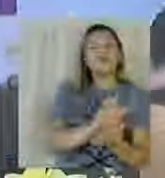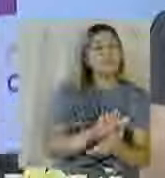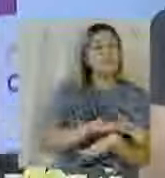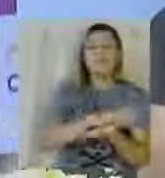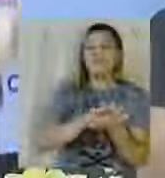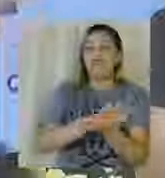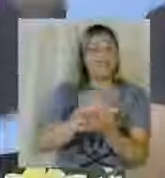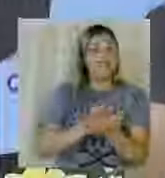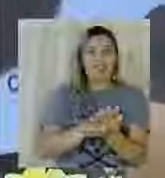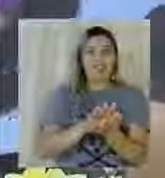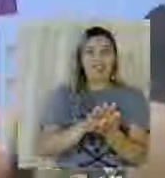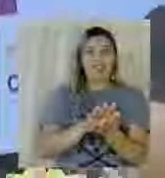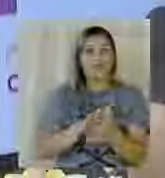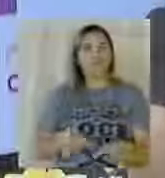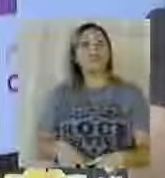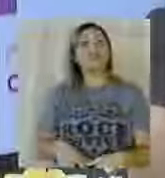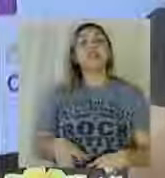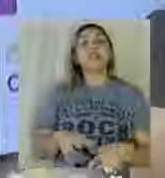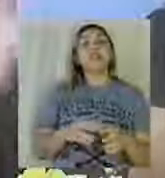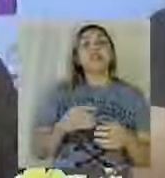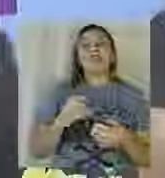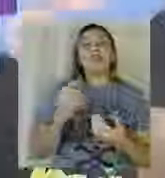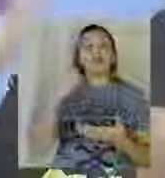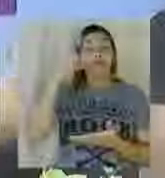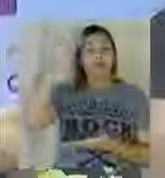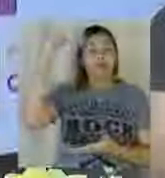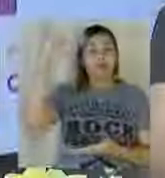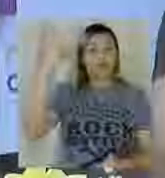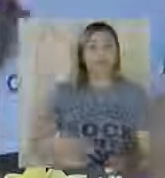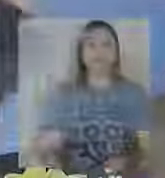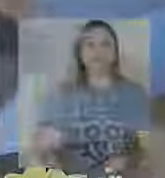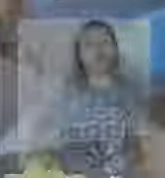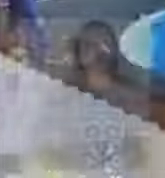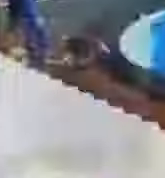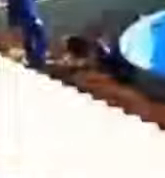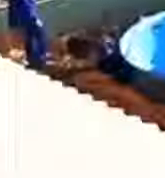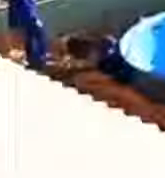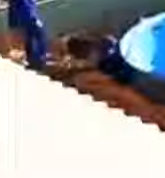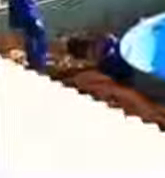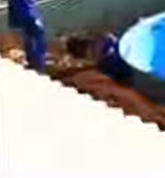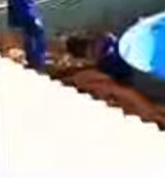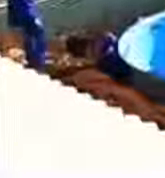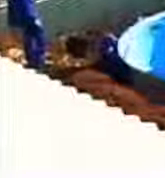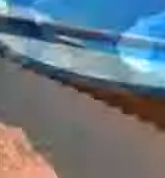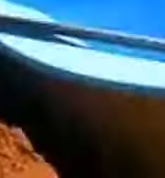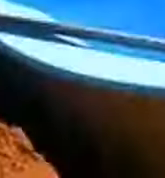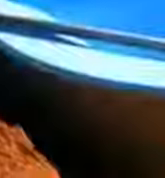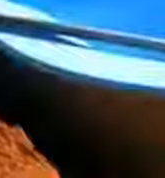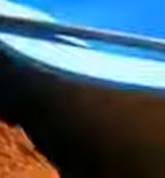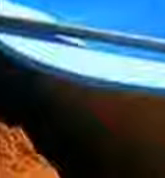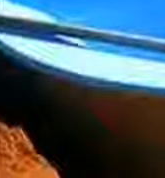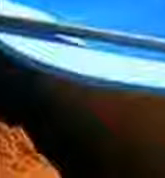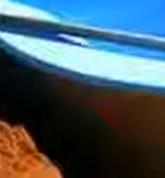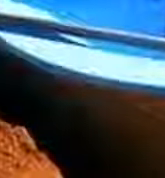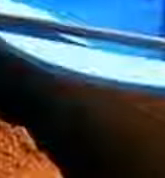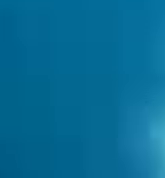Direto ao ponto volta na próxima semana. Tchau, tchau. Quer instalar ou realizar manutenção da